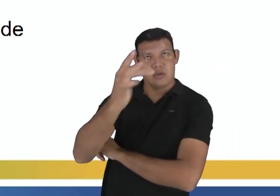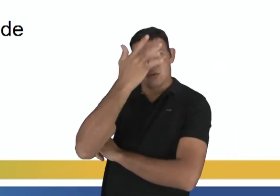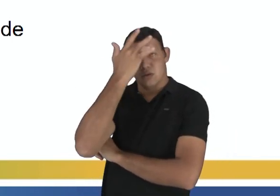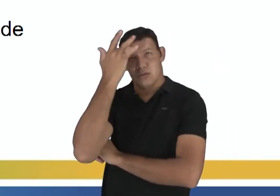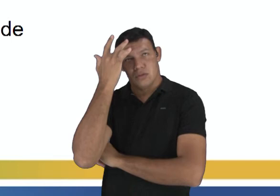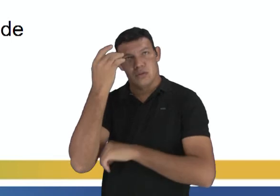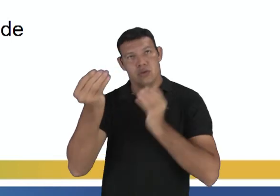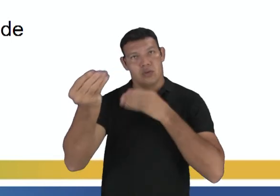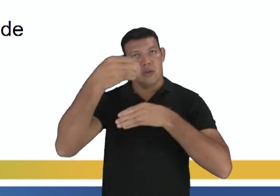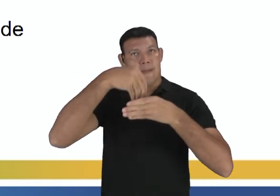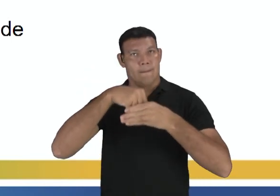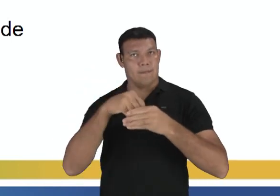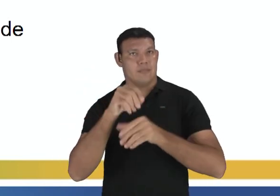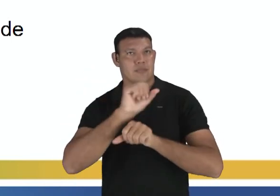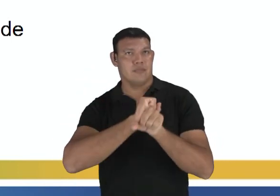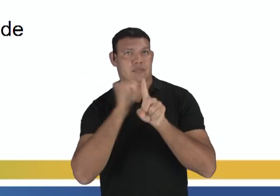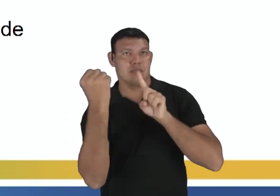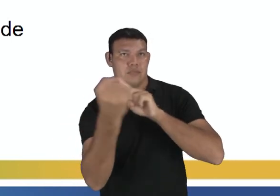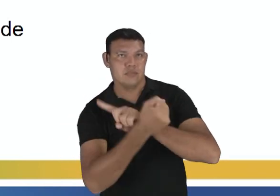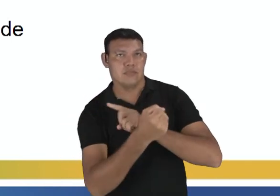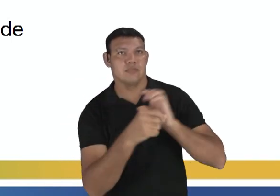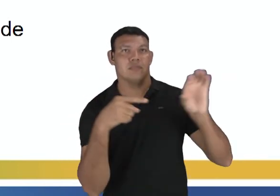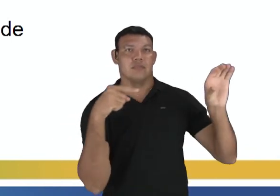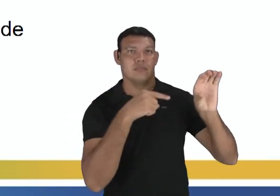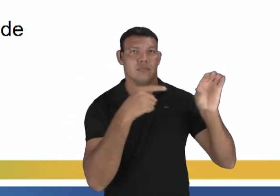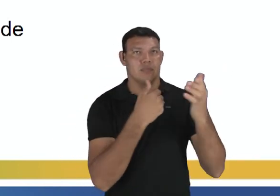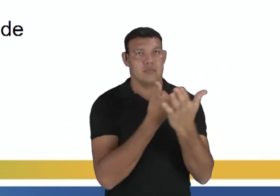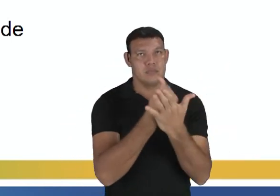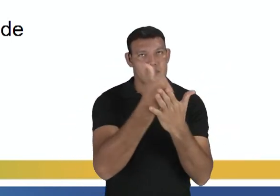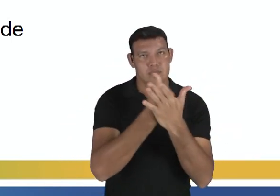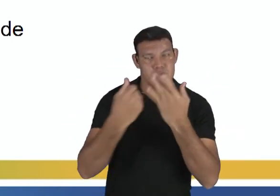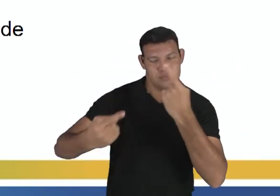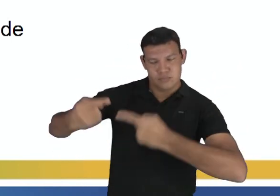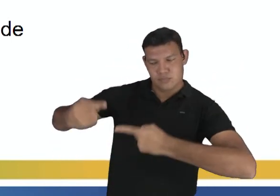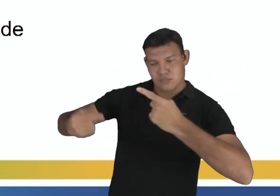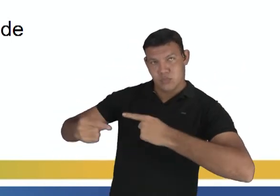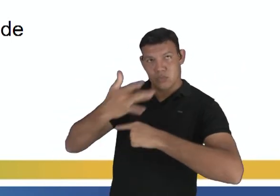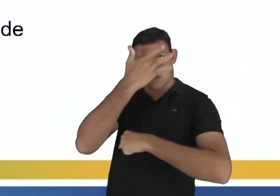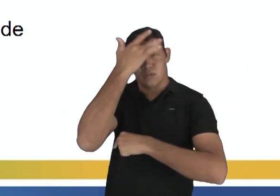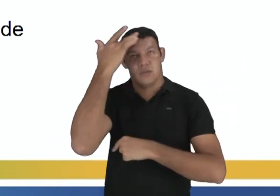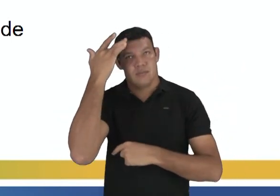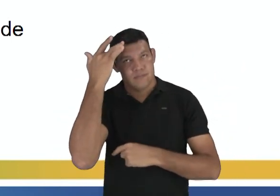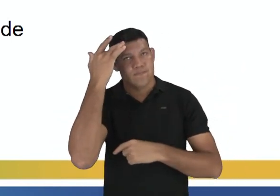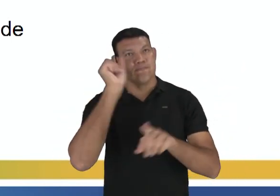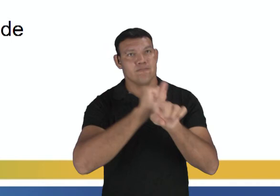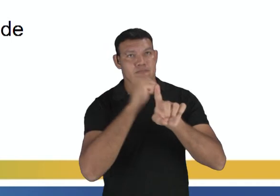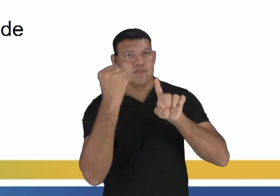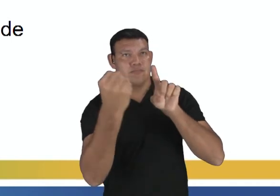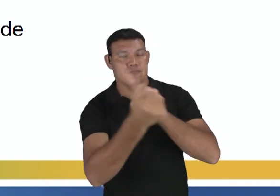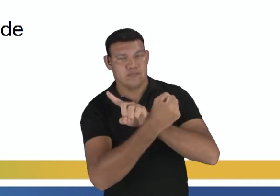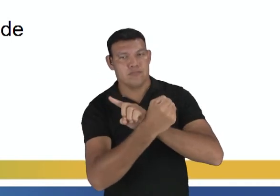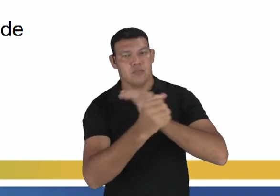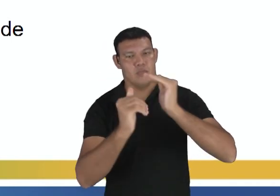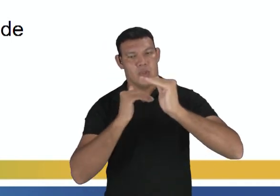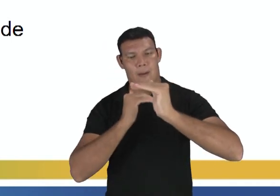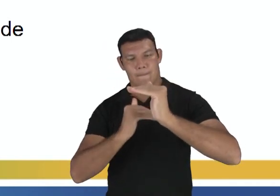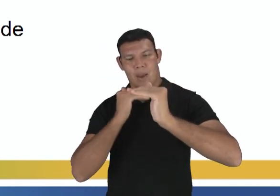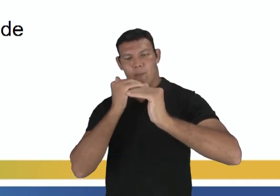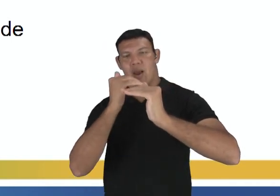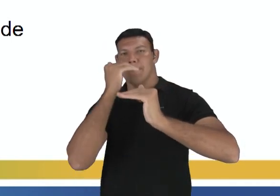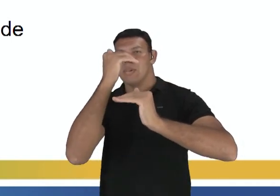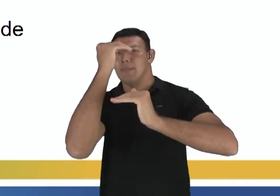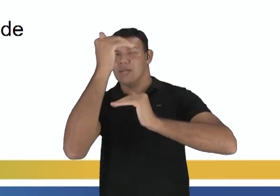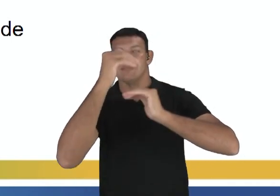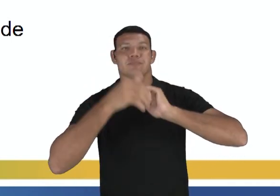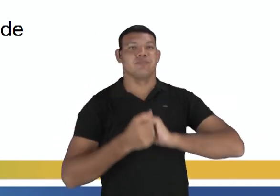sociedade. Alternativa C, a ação política dos indivíduos nas sociedades